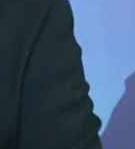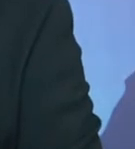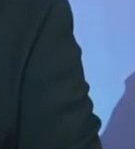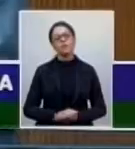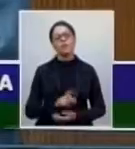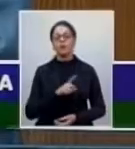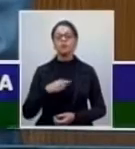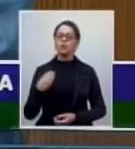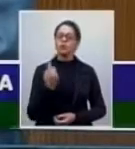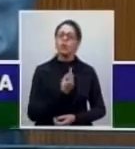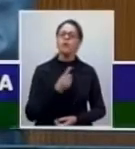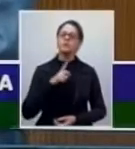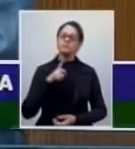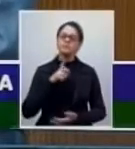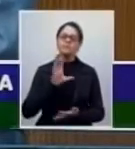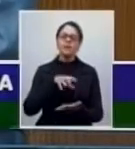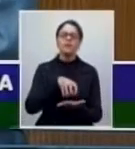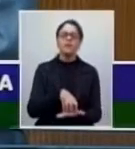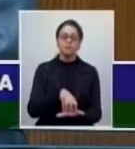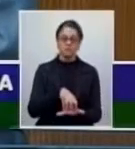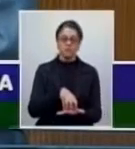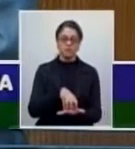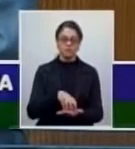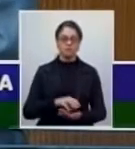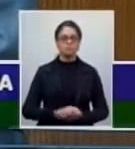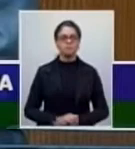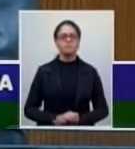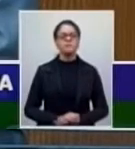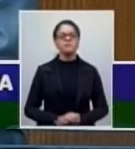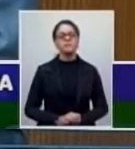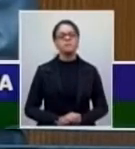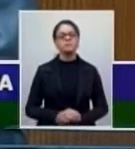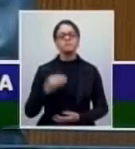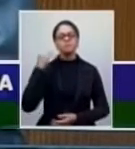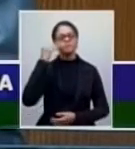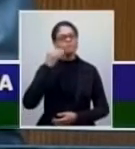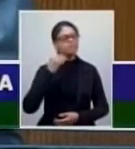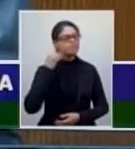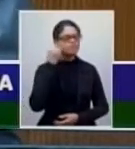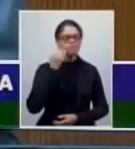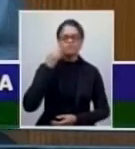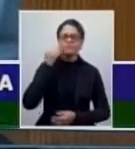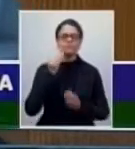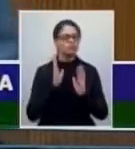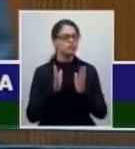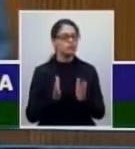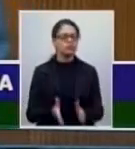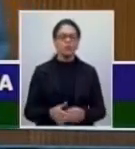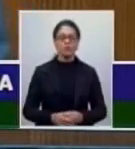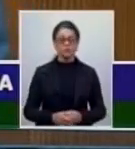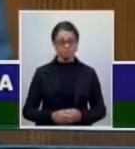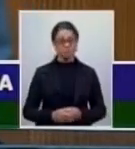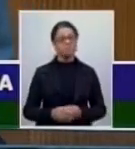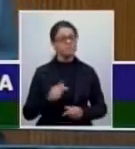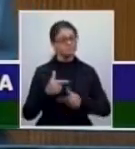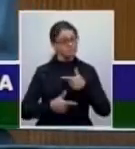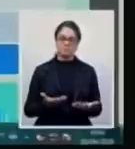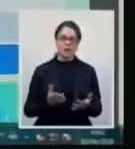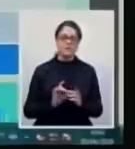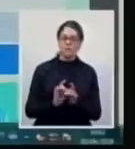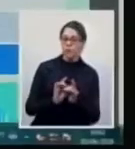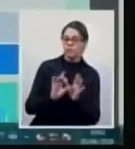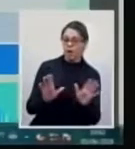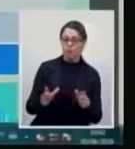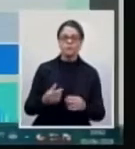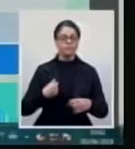Uberlândia. Durante a apresentação, o secretário Gladstone Rodrigues da Cunha detalhou as unidades de saúde